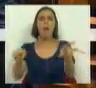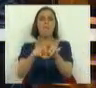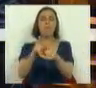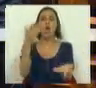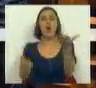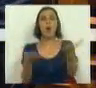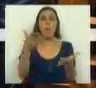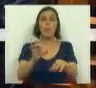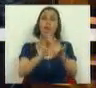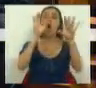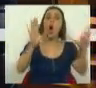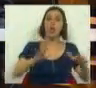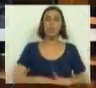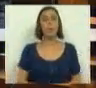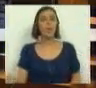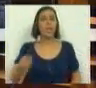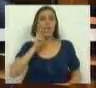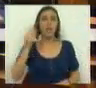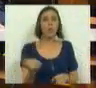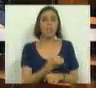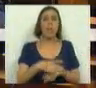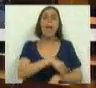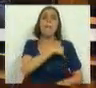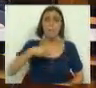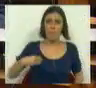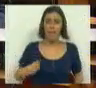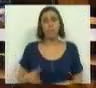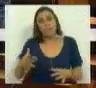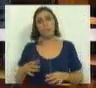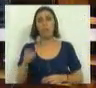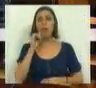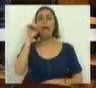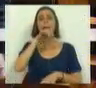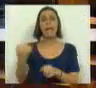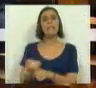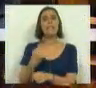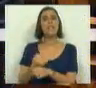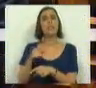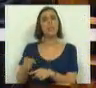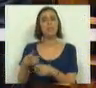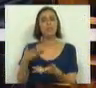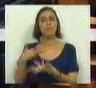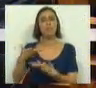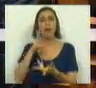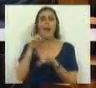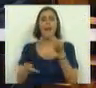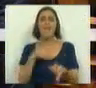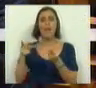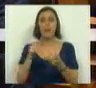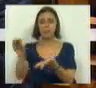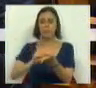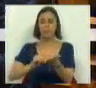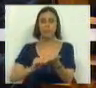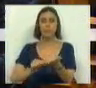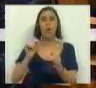comparando, que no hospital o diretor de serviços é médico e aqueles que no serviço lidam, avaliam e prescrevem